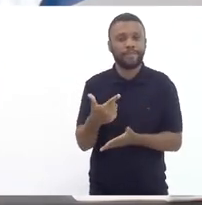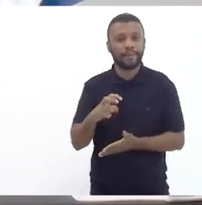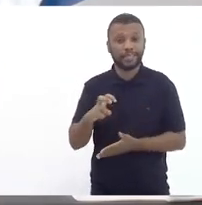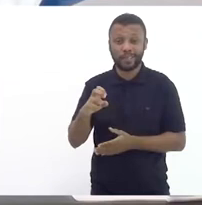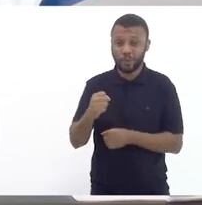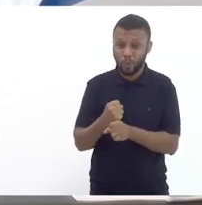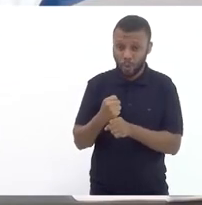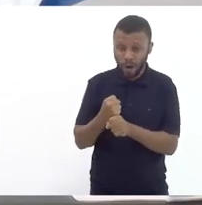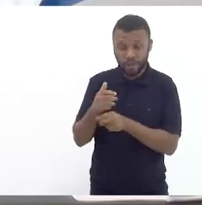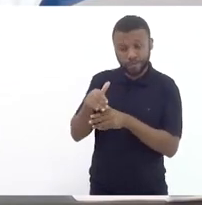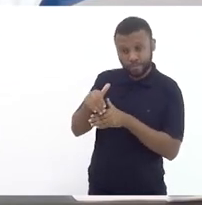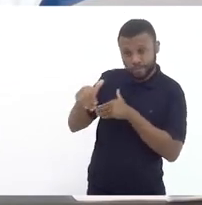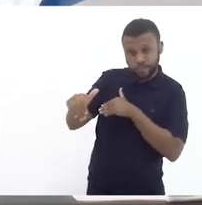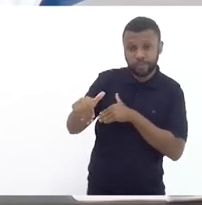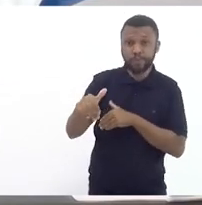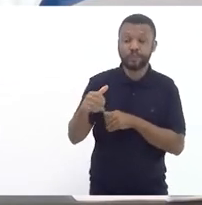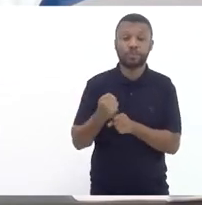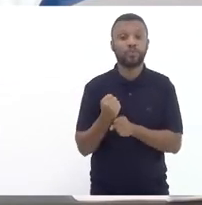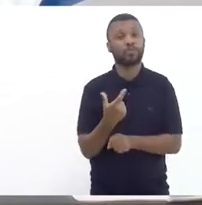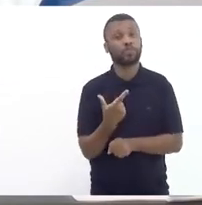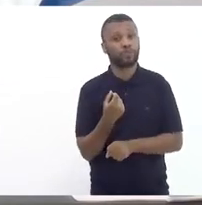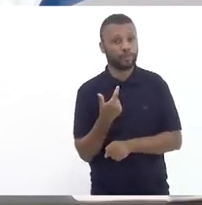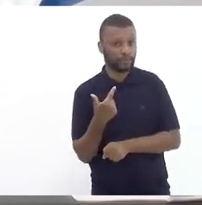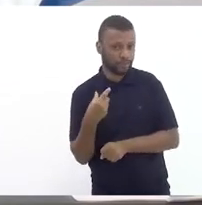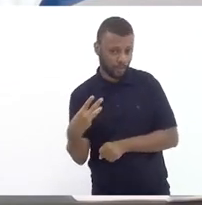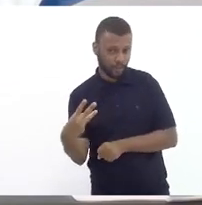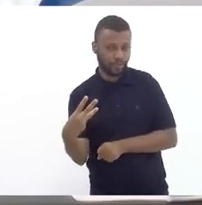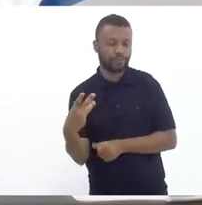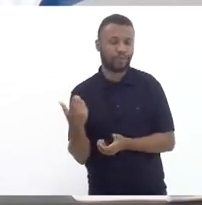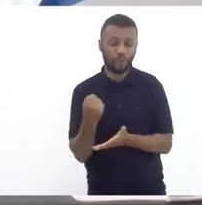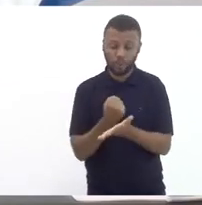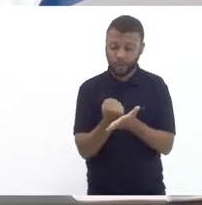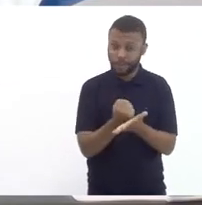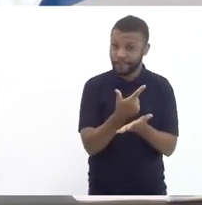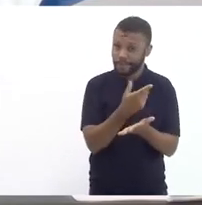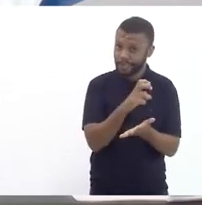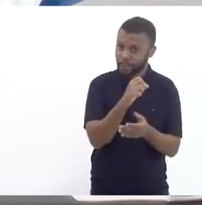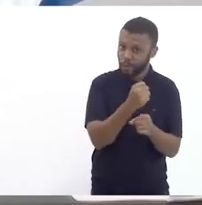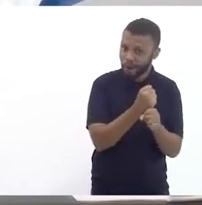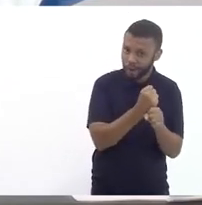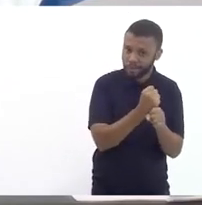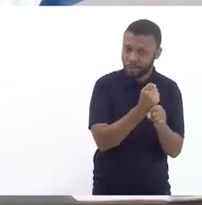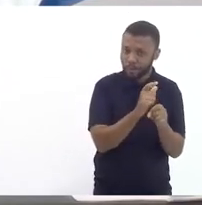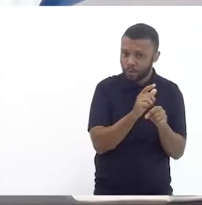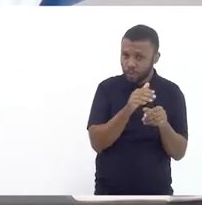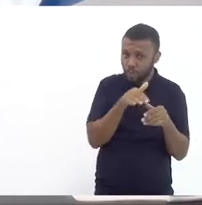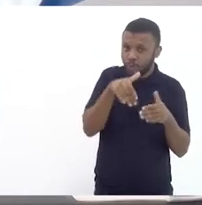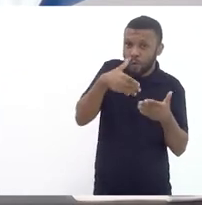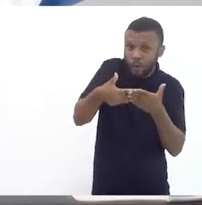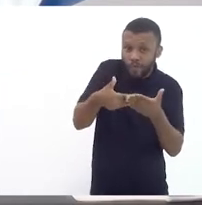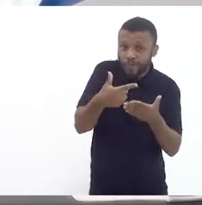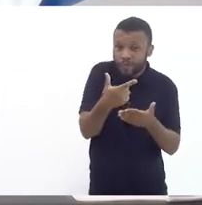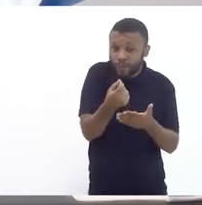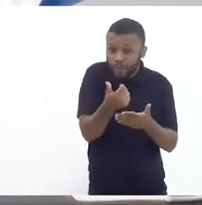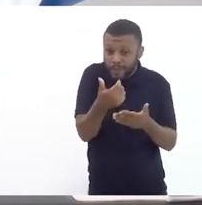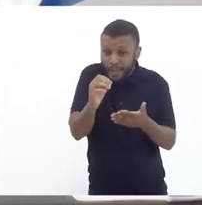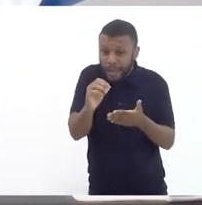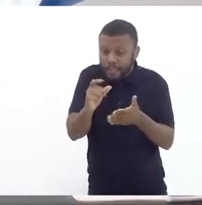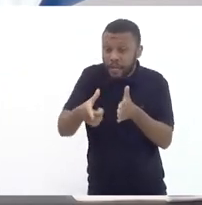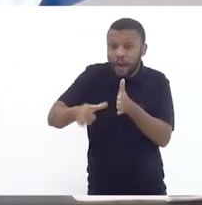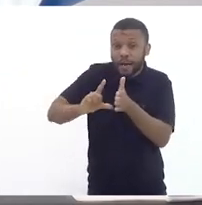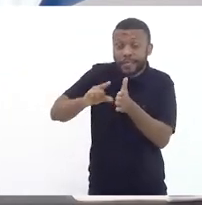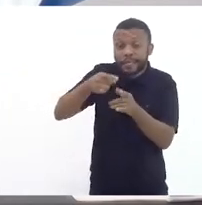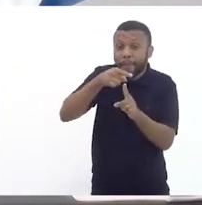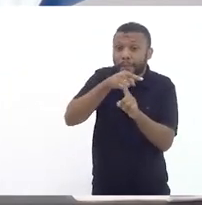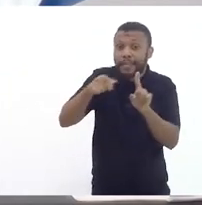de 2023. Correto. Ela já era de 25 anos, e em 2010, no 8º termo aditivo, antes até da metade da